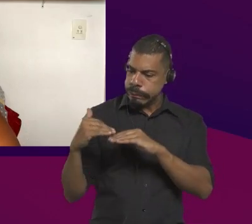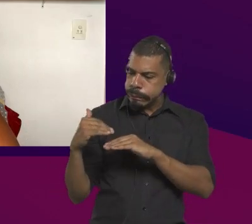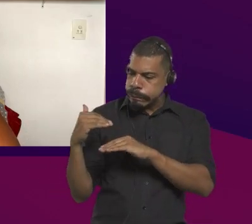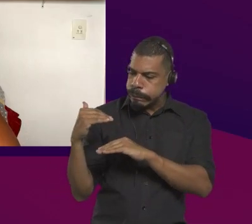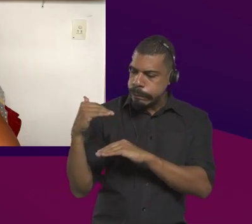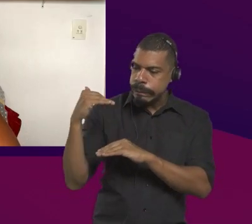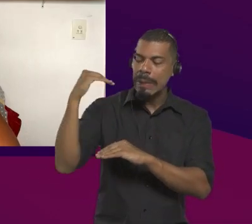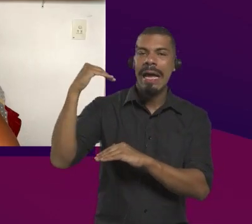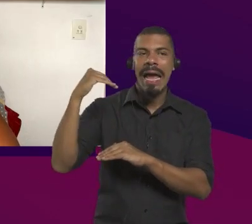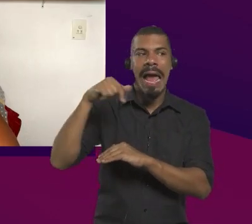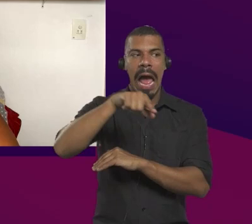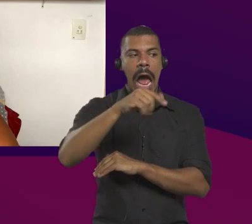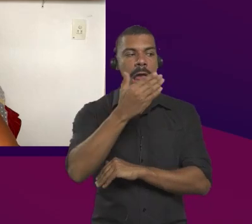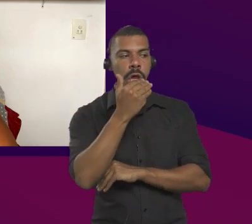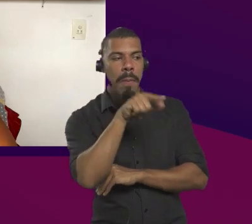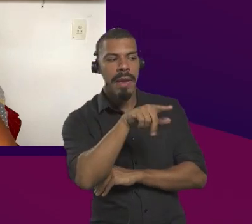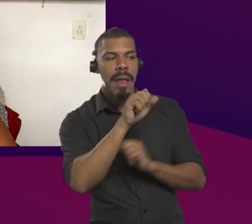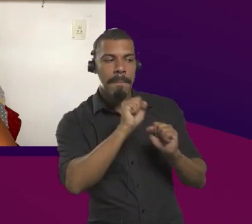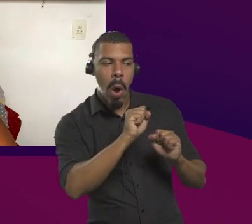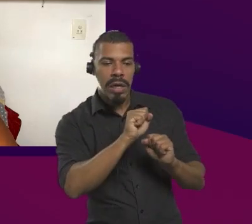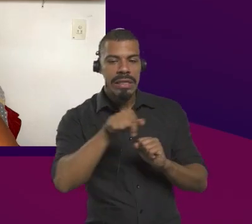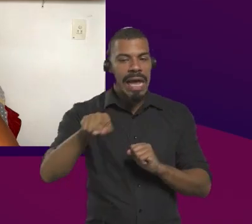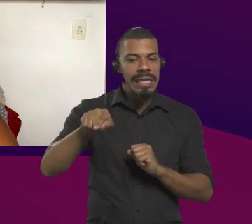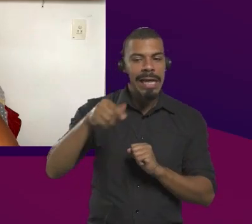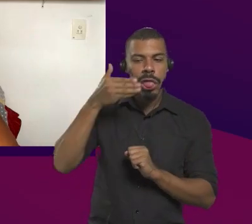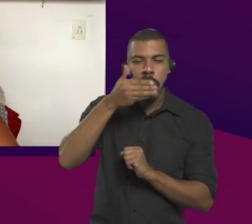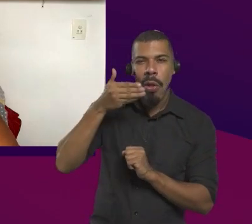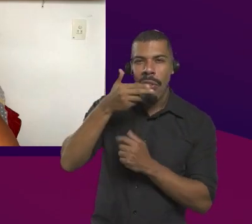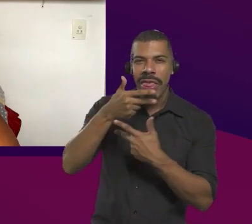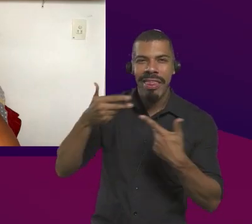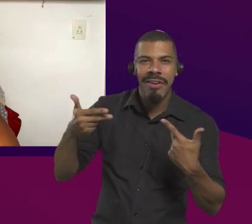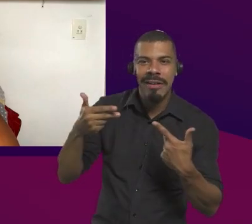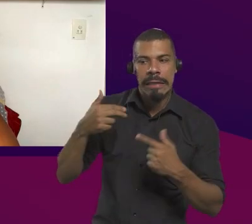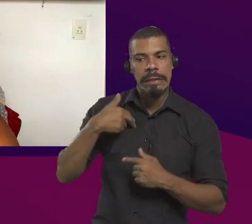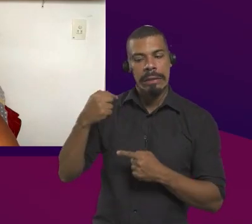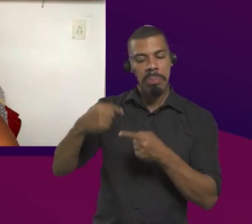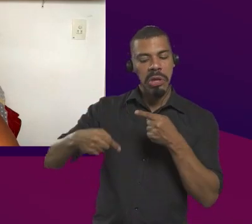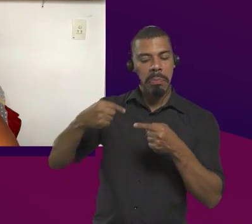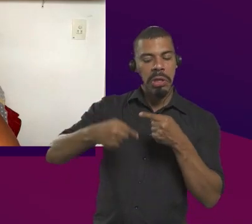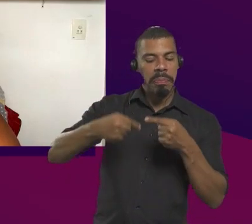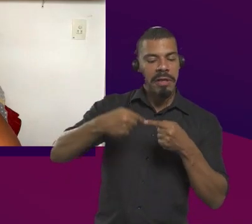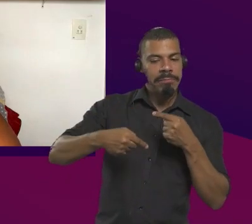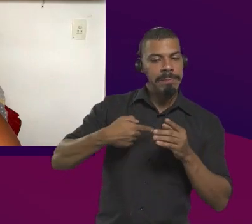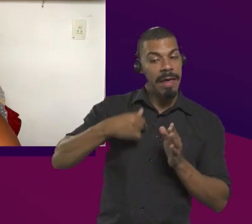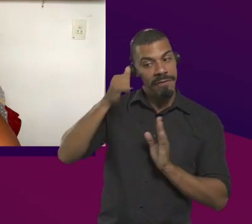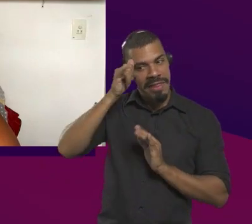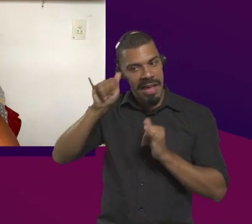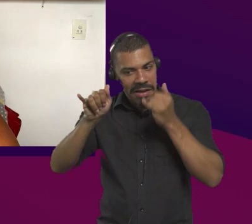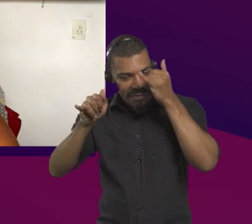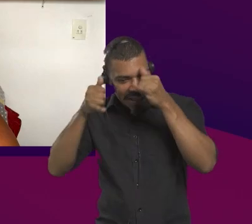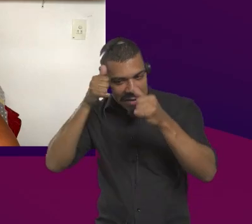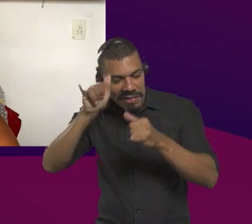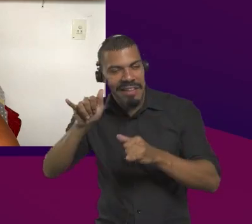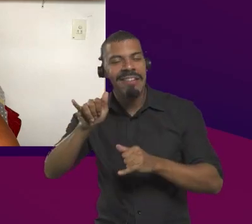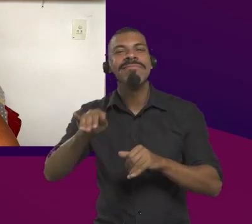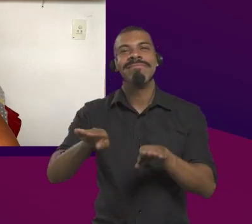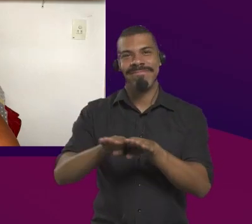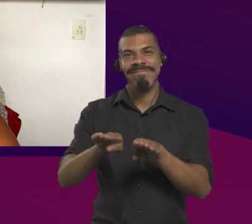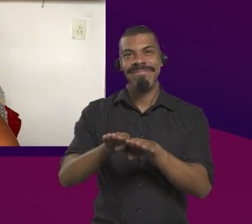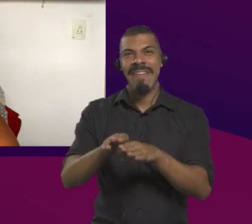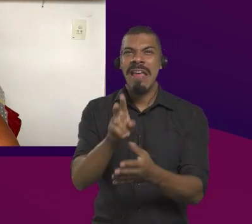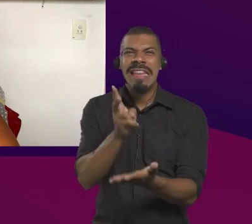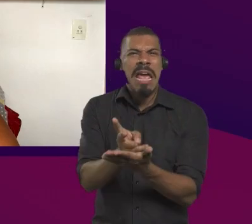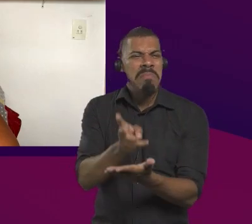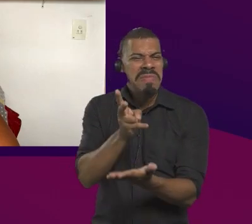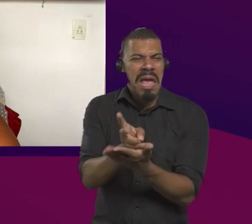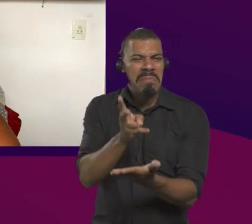essa comida pode e essa não pode. Existe já intrínseco na gente esse desejo de sempre estar mais magra, independente